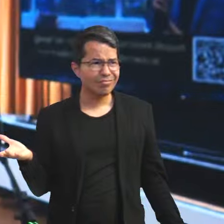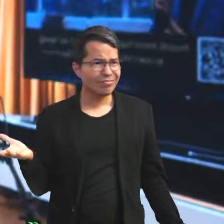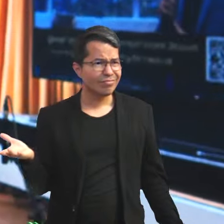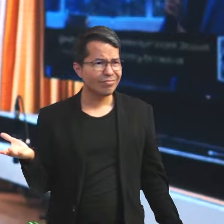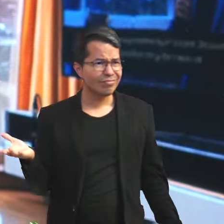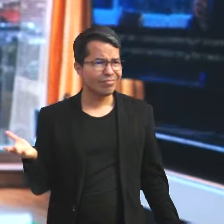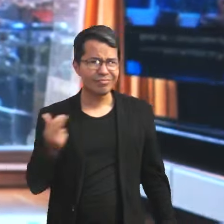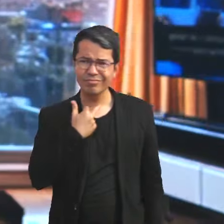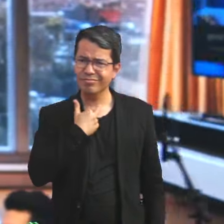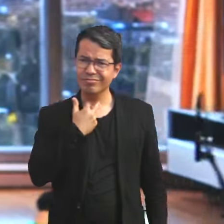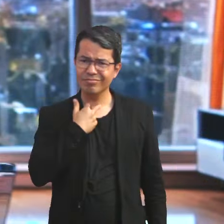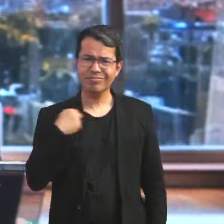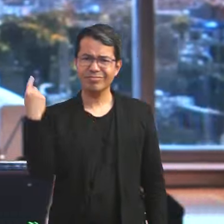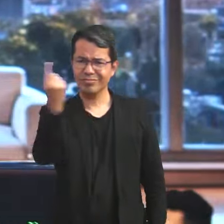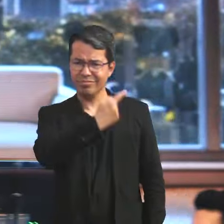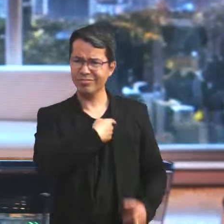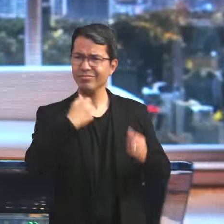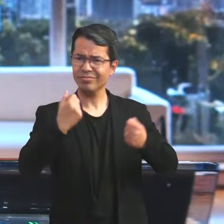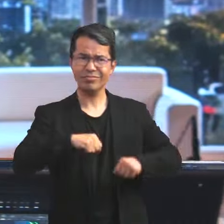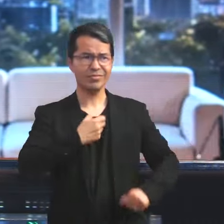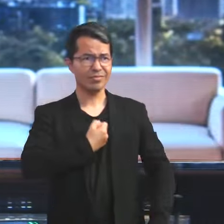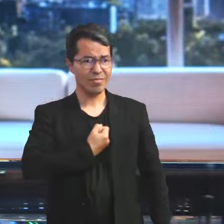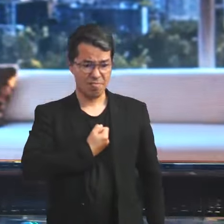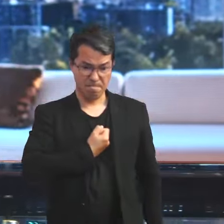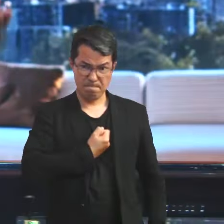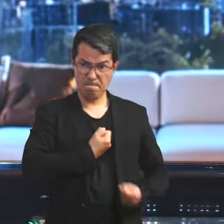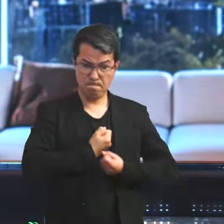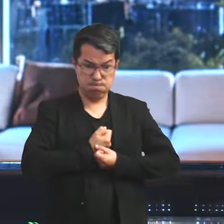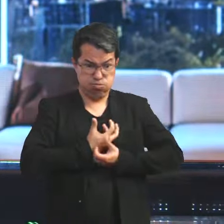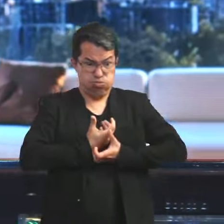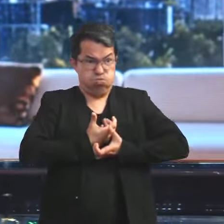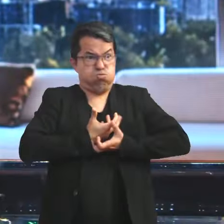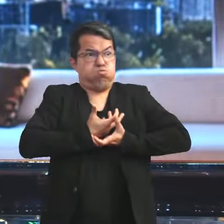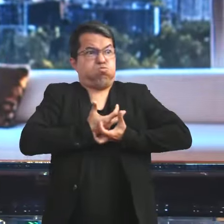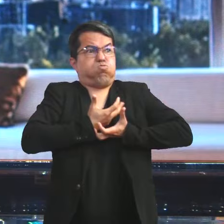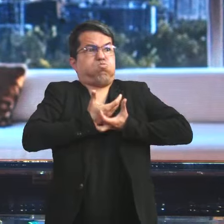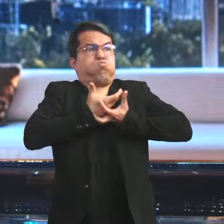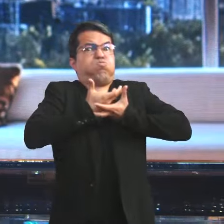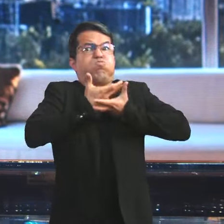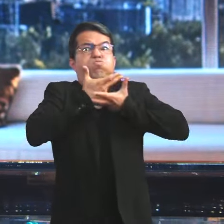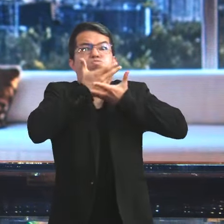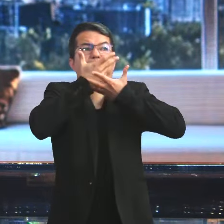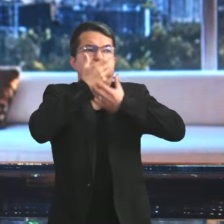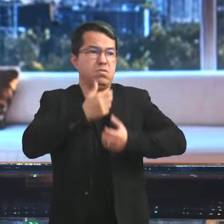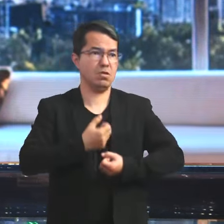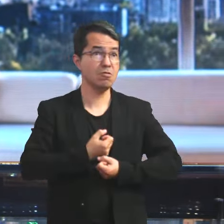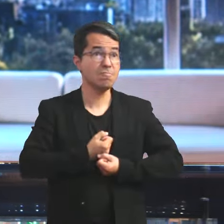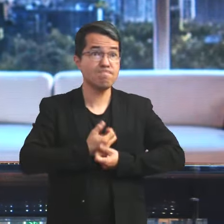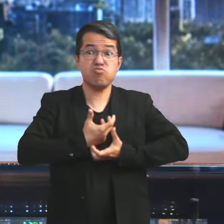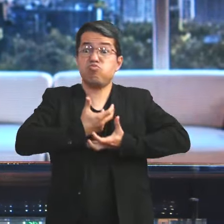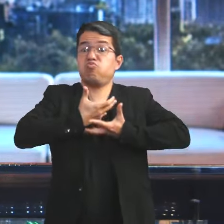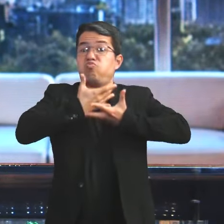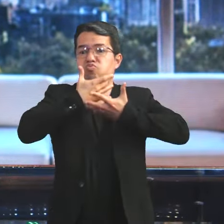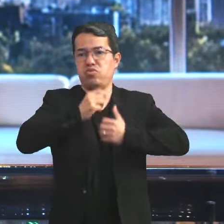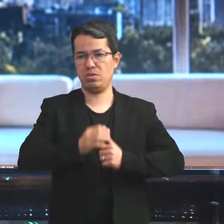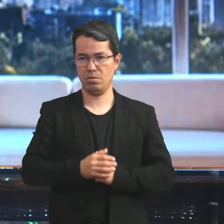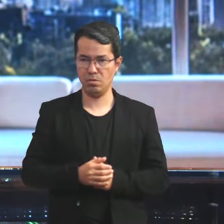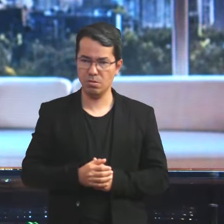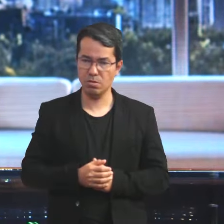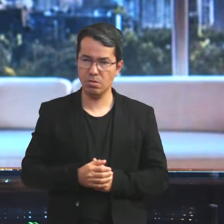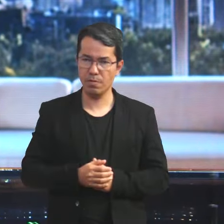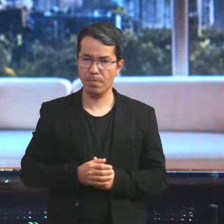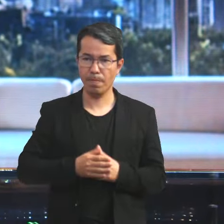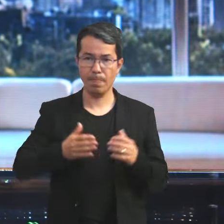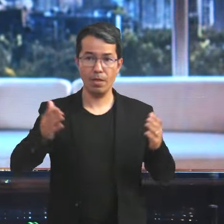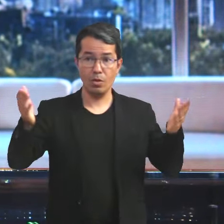sabe eu creio que Deus trouxe o pastor Vega lá de o Salvador para pegar o dimer sabe e